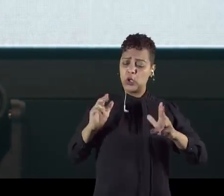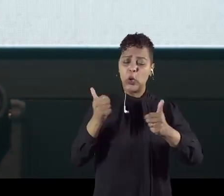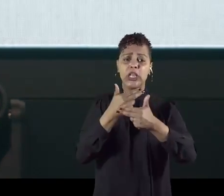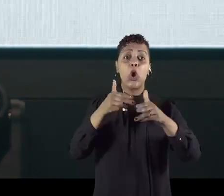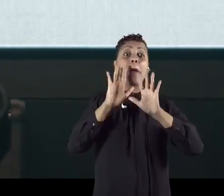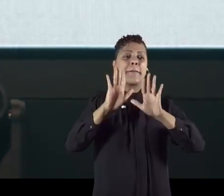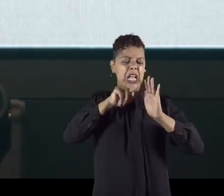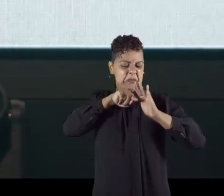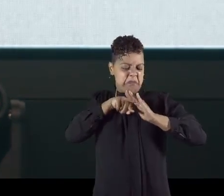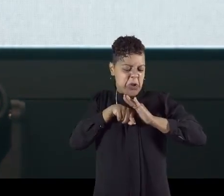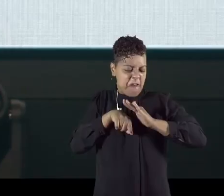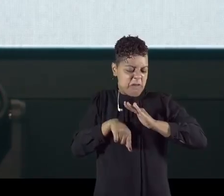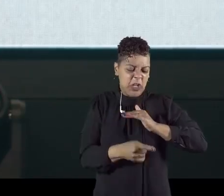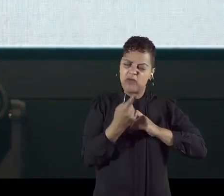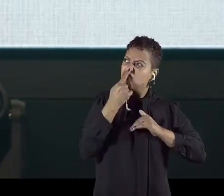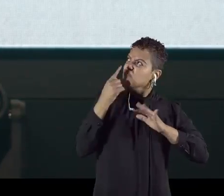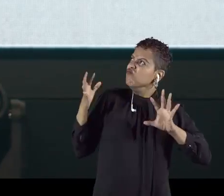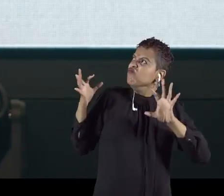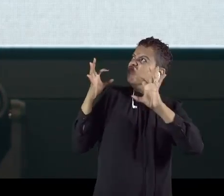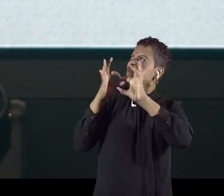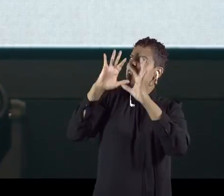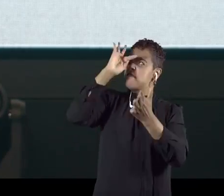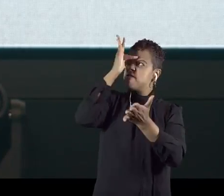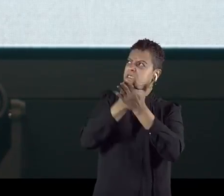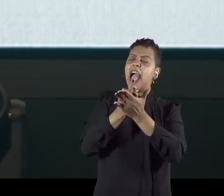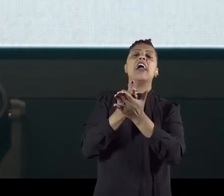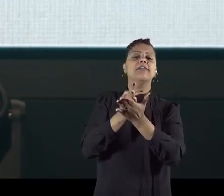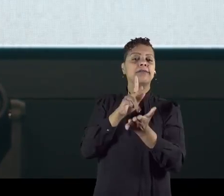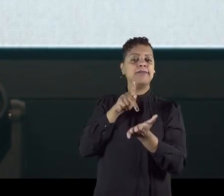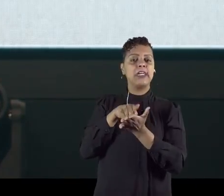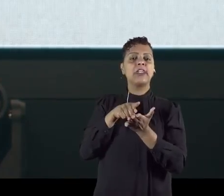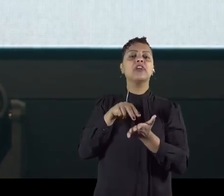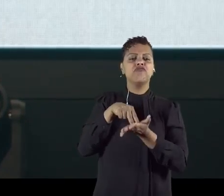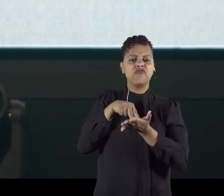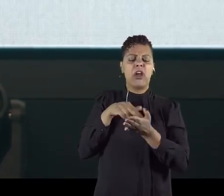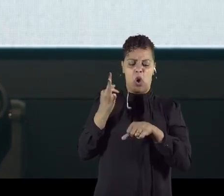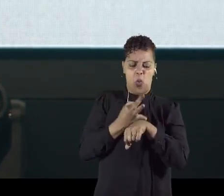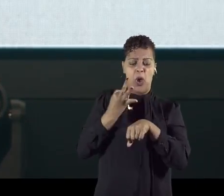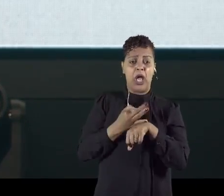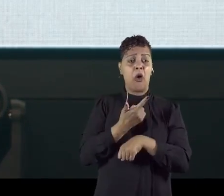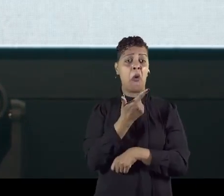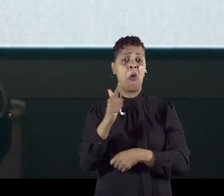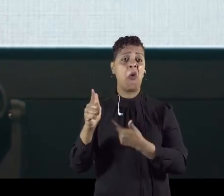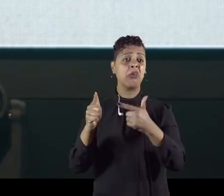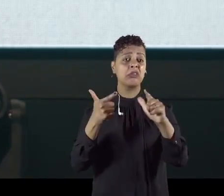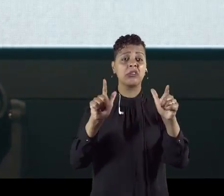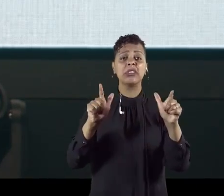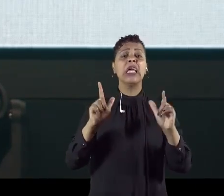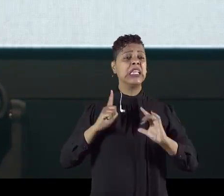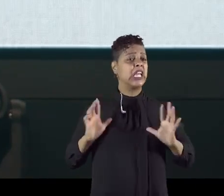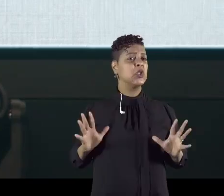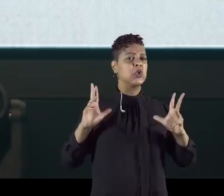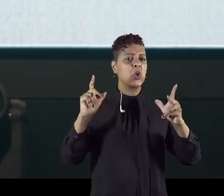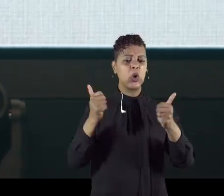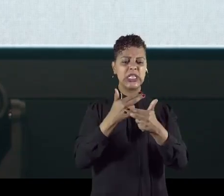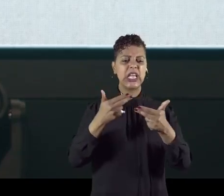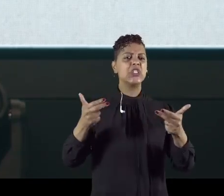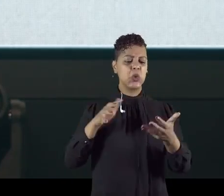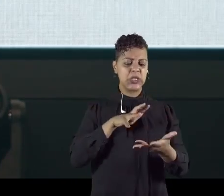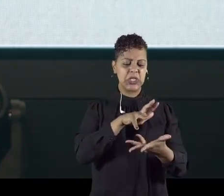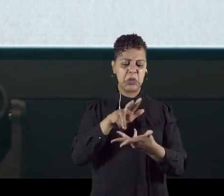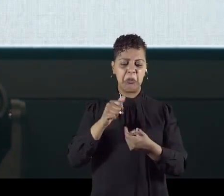tem profundidade tem densidade tem fé verdadeira enquanto outros têm tudo que a